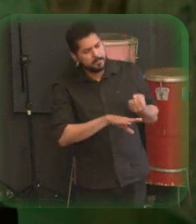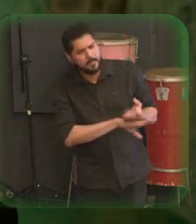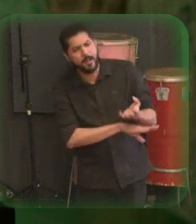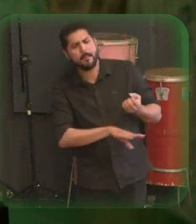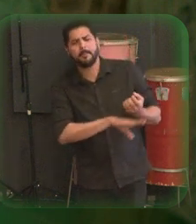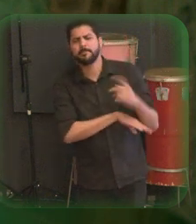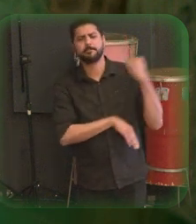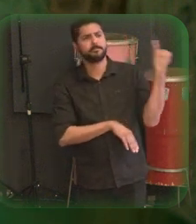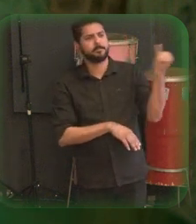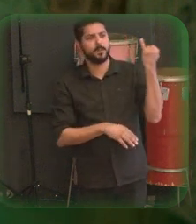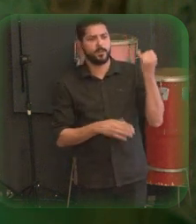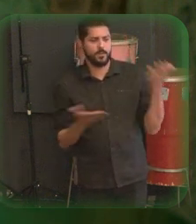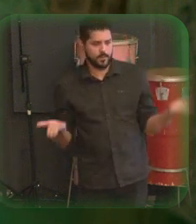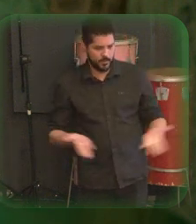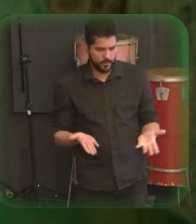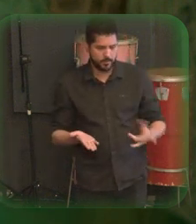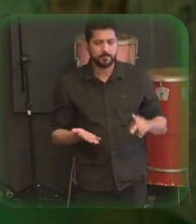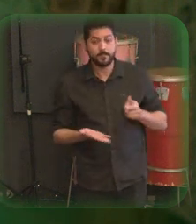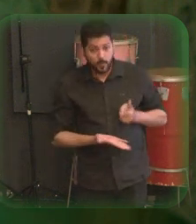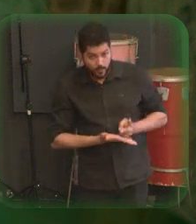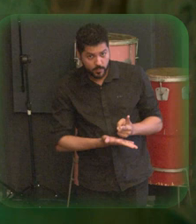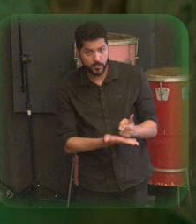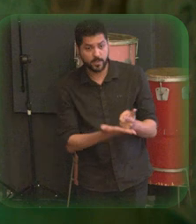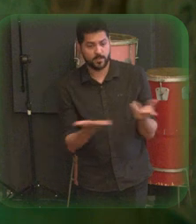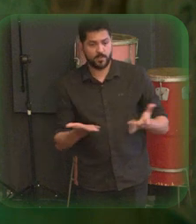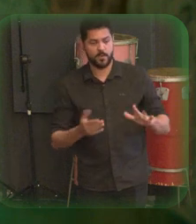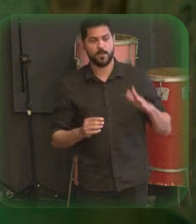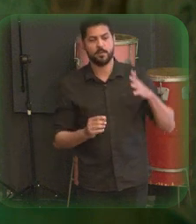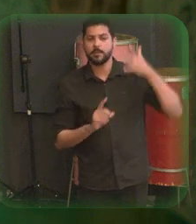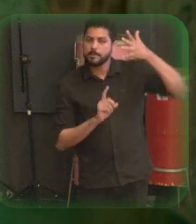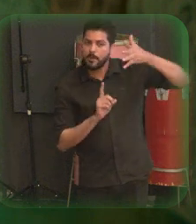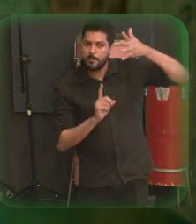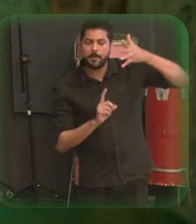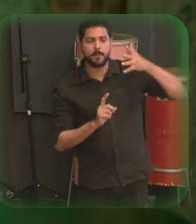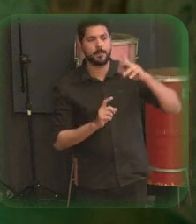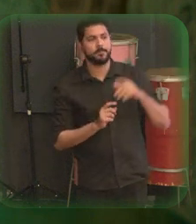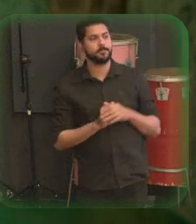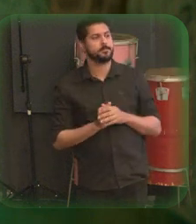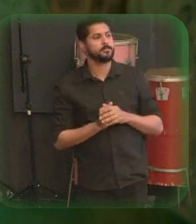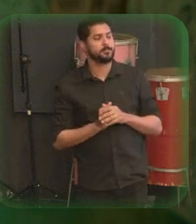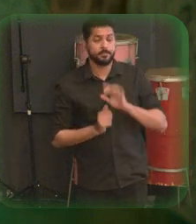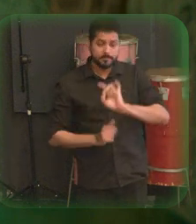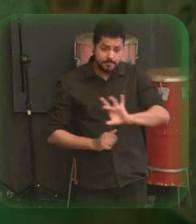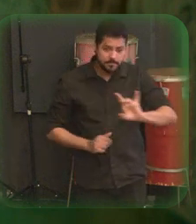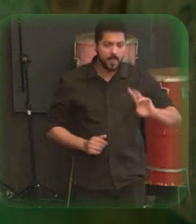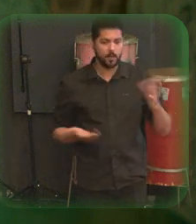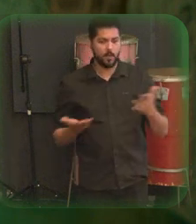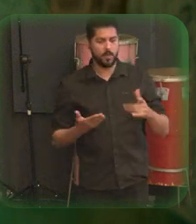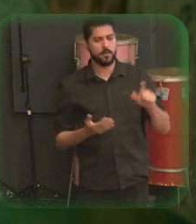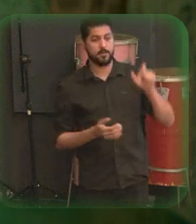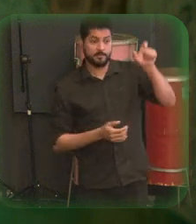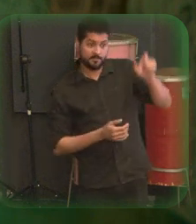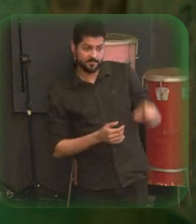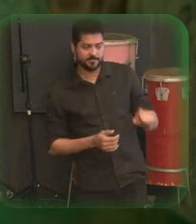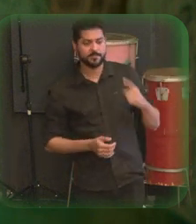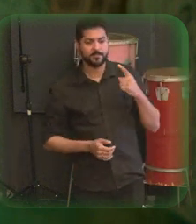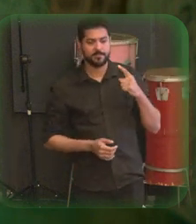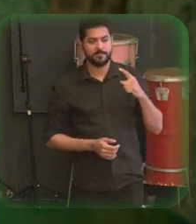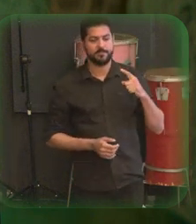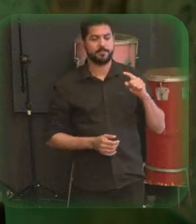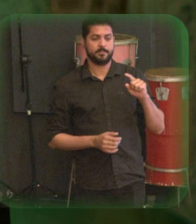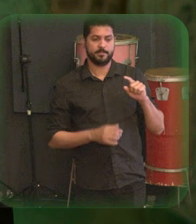hoje. Dando continuidade aos pronunciamentos, ouviremos o senhor reitor do Instituto Federal de